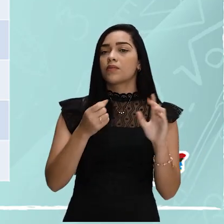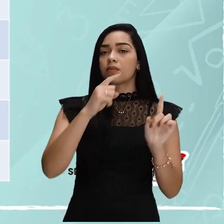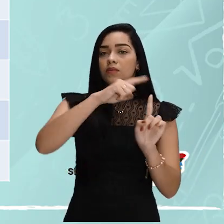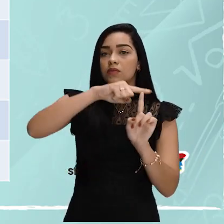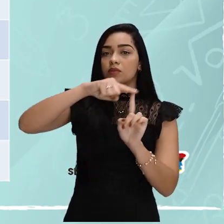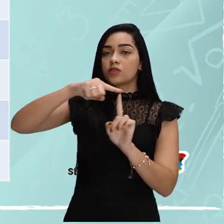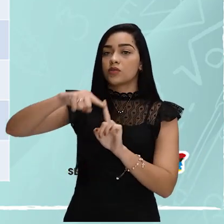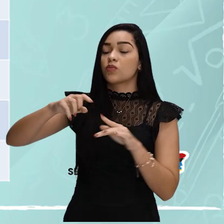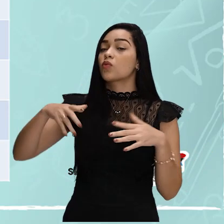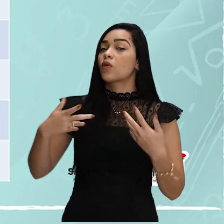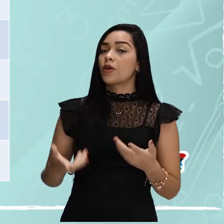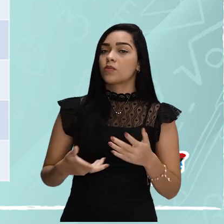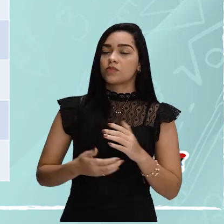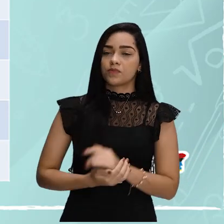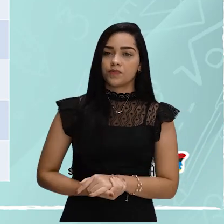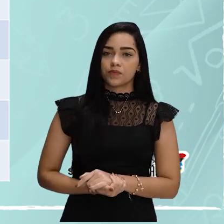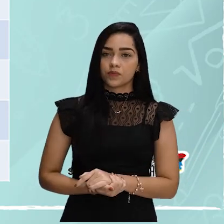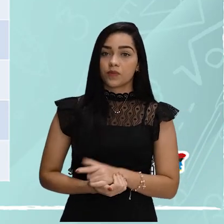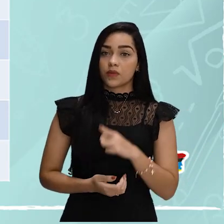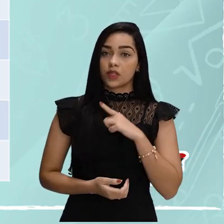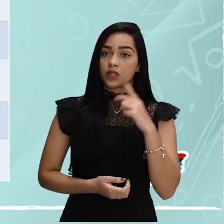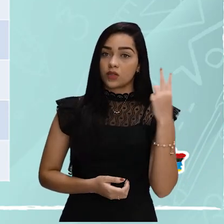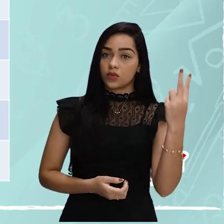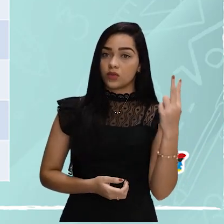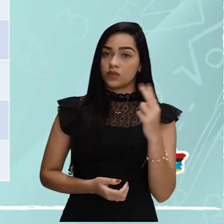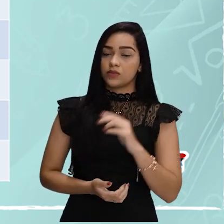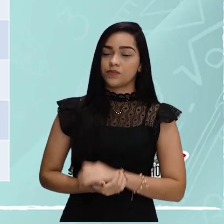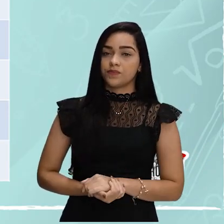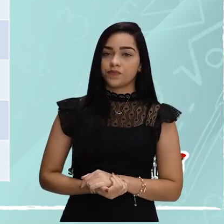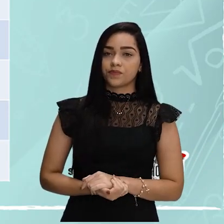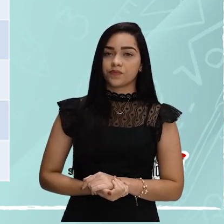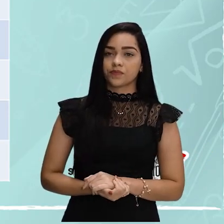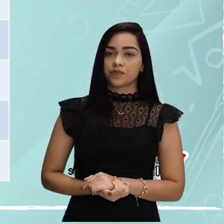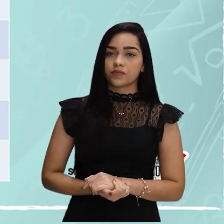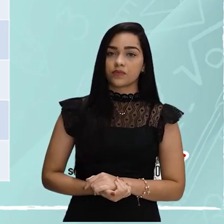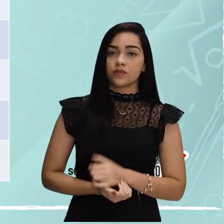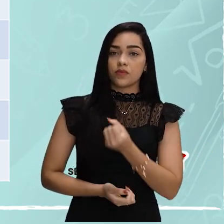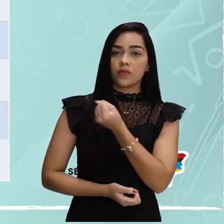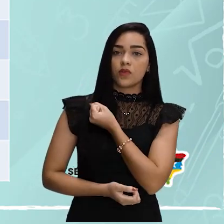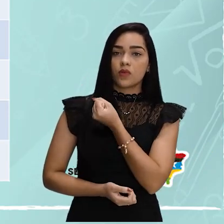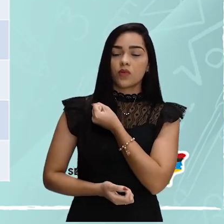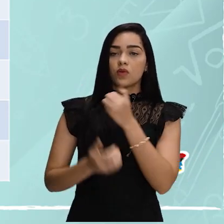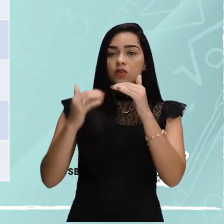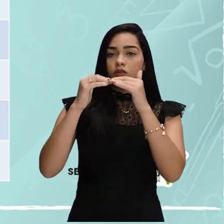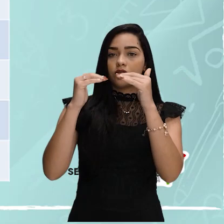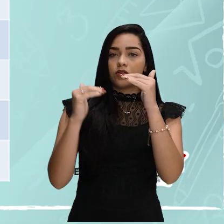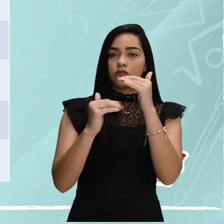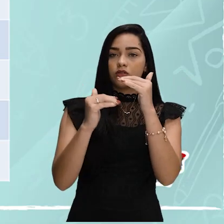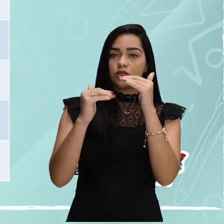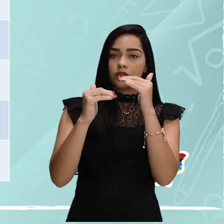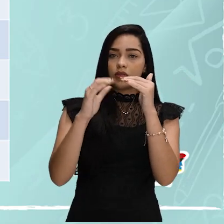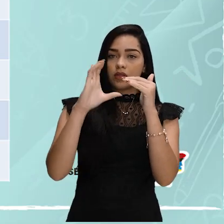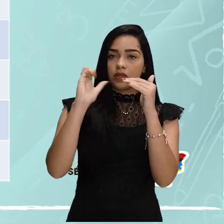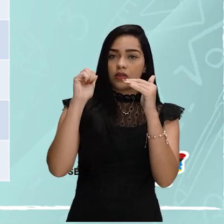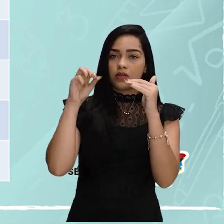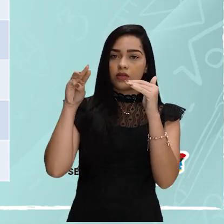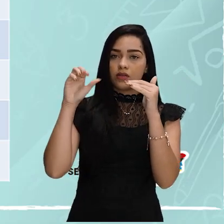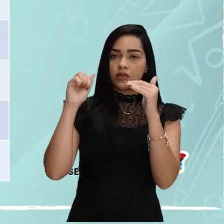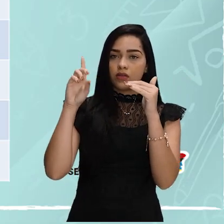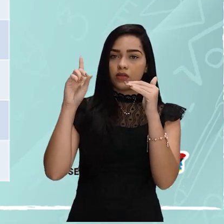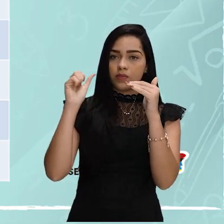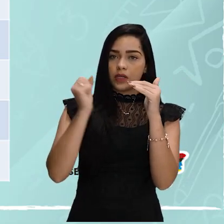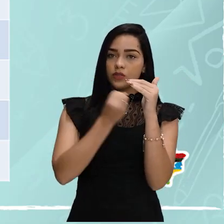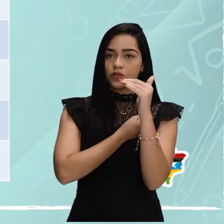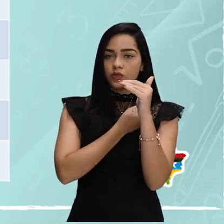o tecido epitelial? Eu tenho dois critérios. Primeiro critério, o número de camadas que formam o tecido,